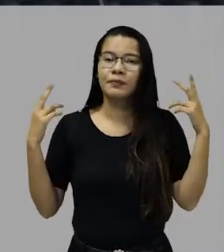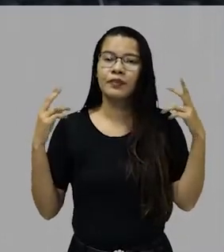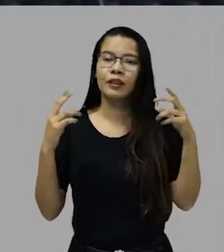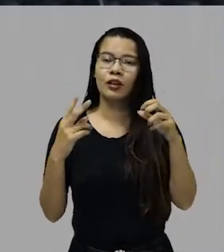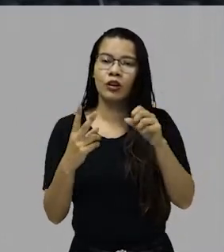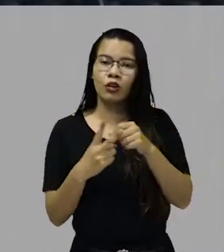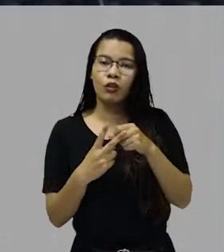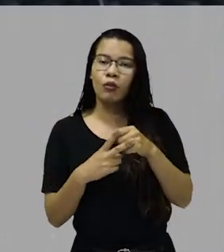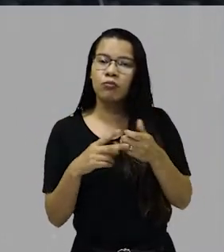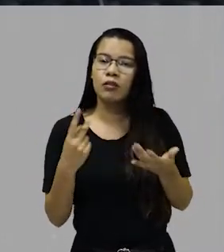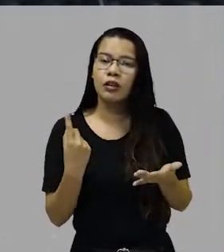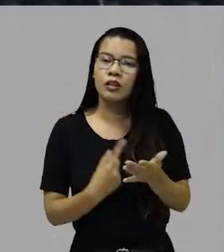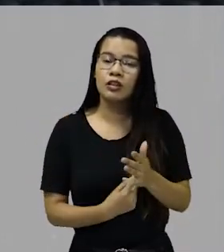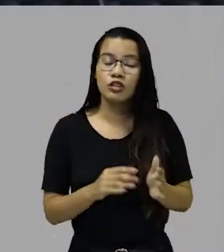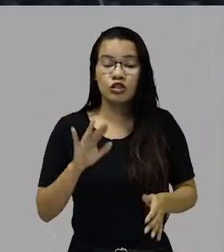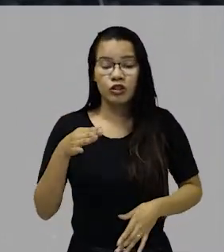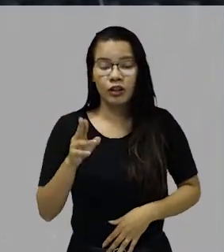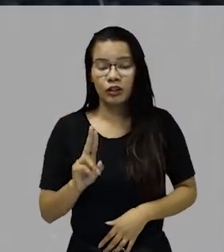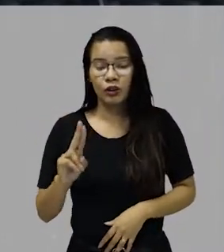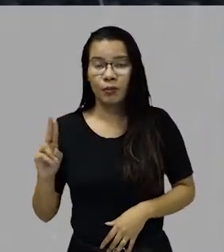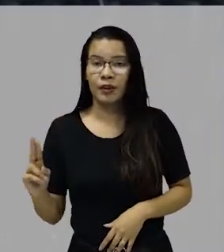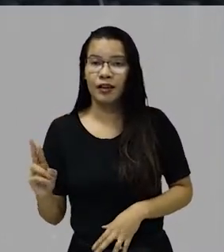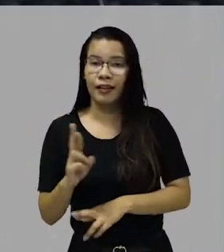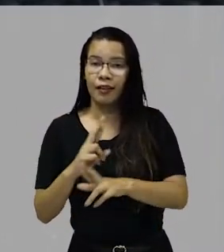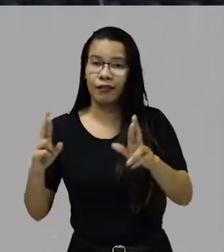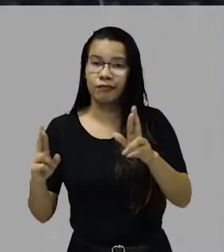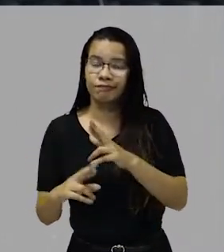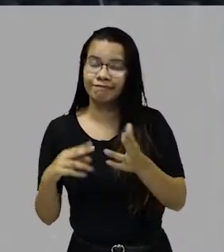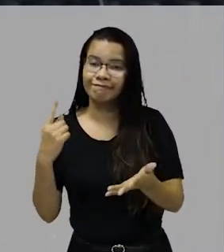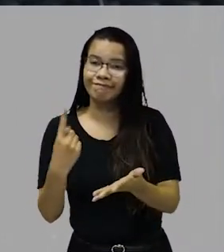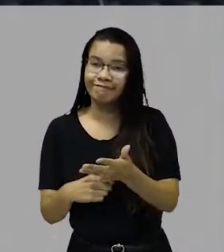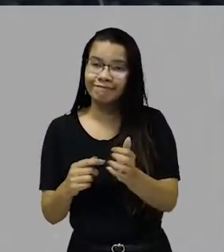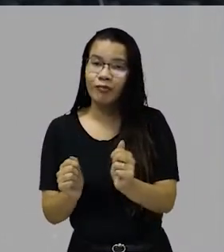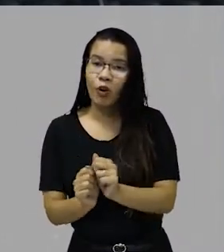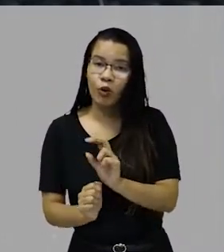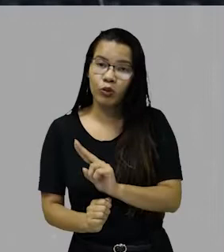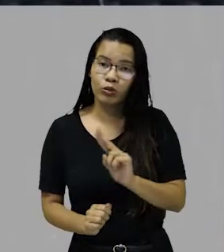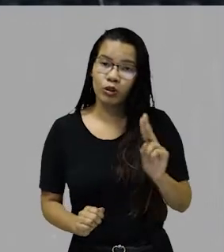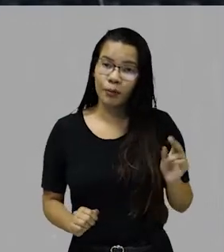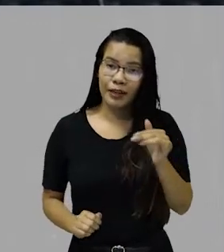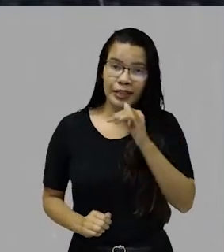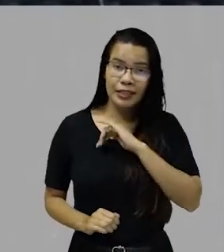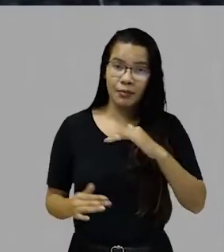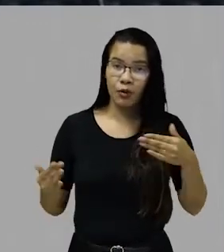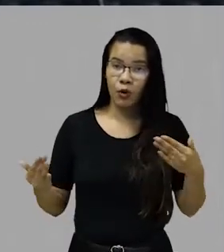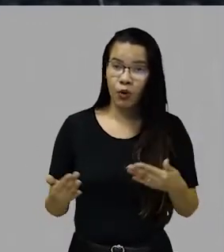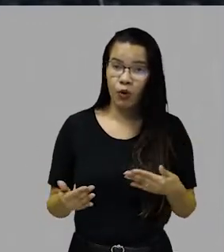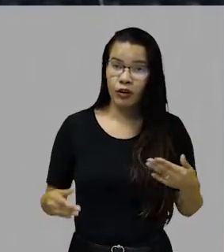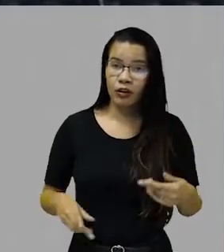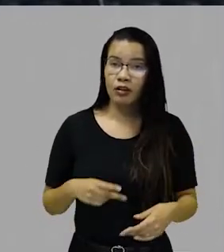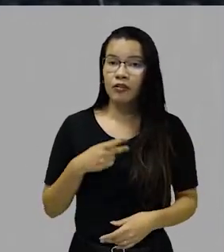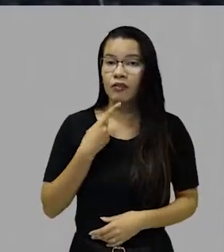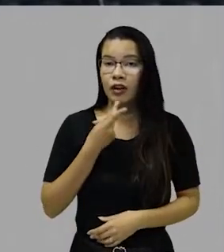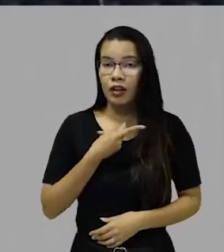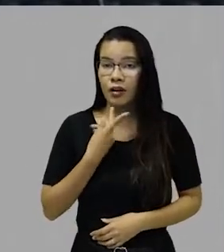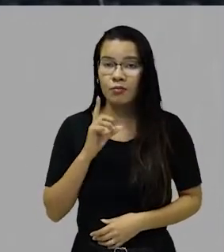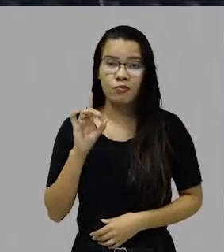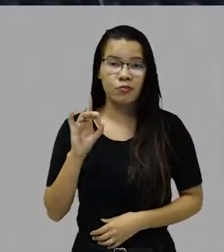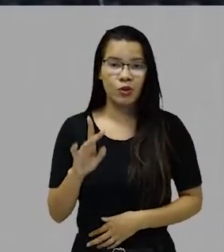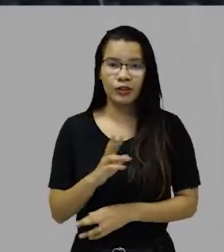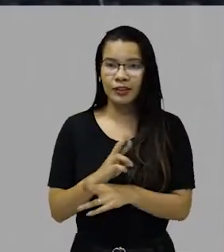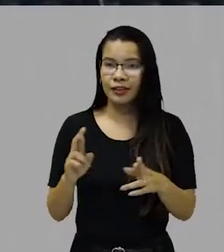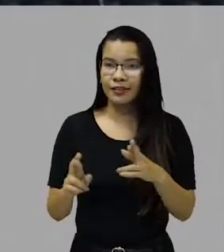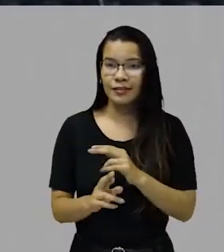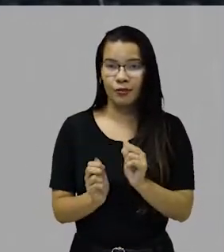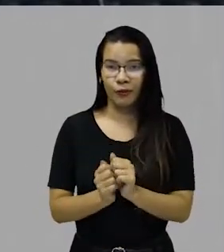nominal, as relações de concordância com o nome. Hoje, vamos falar apenas das relações de concordância